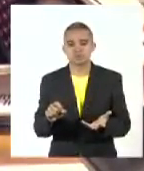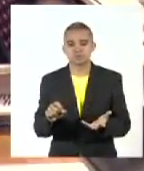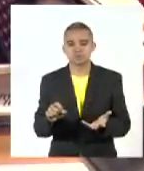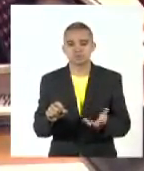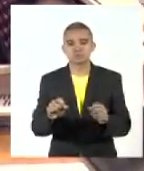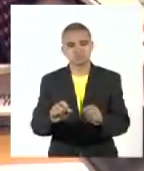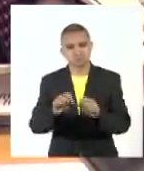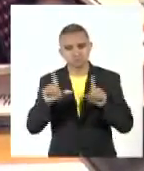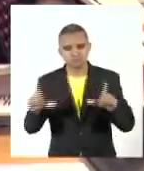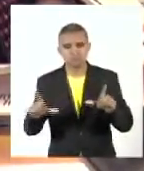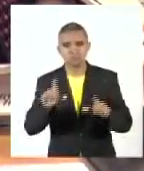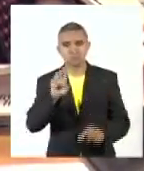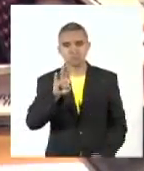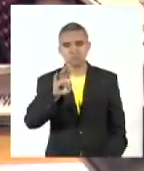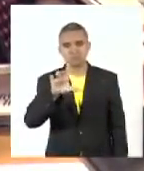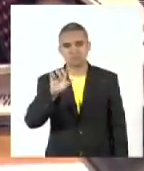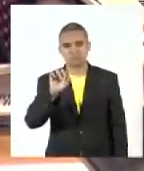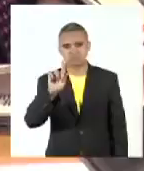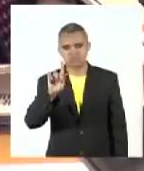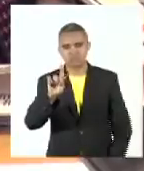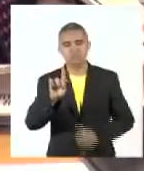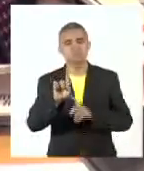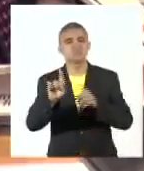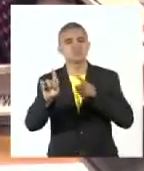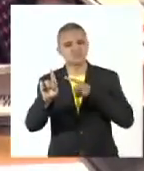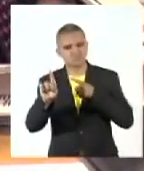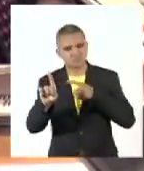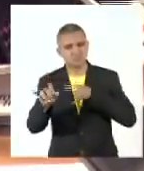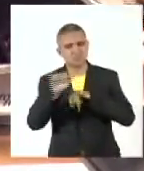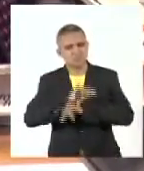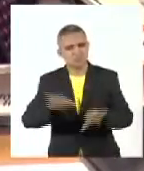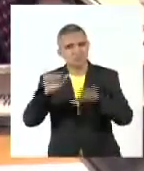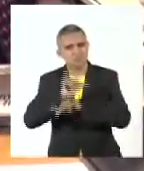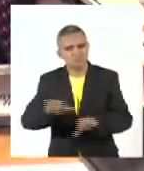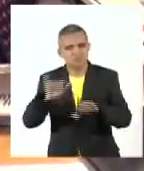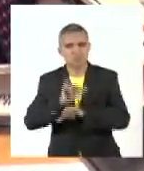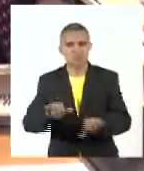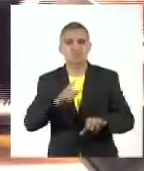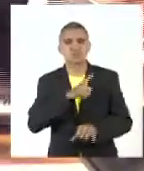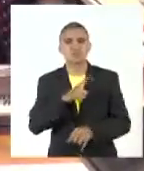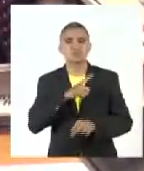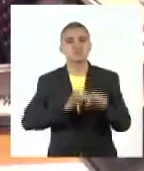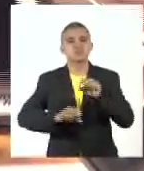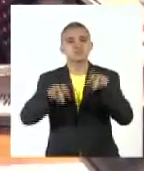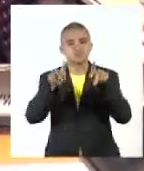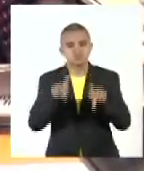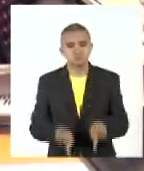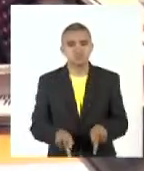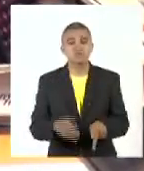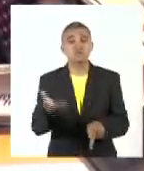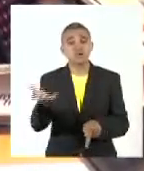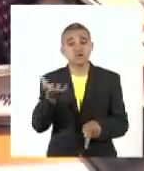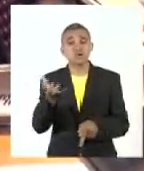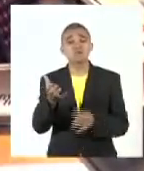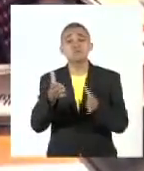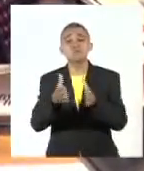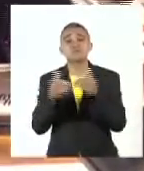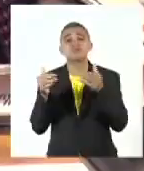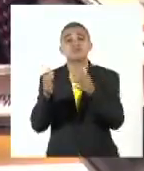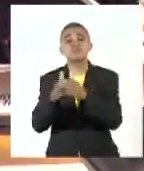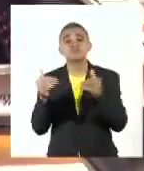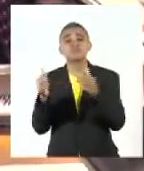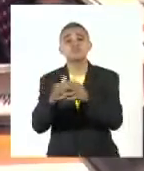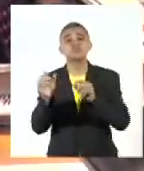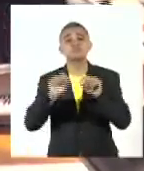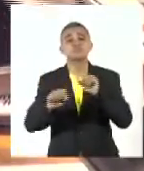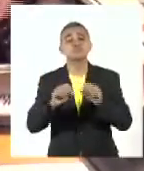nos blogs, existem várias questões e ações populares que querem a Força Nacional. Então, ele vai ceder, mais